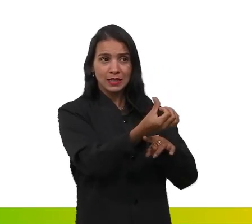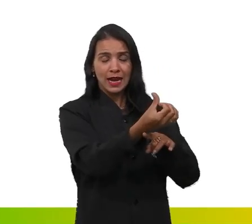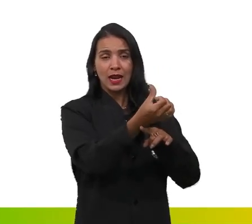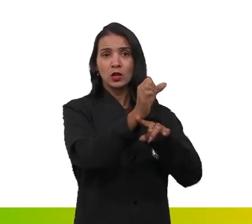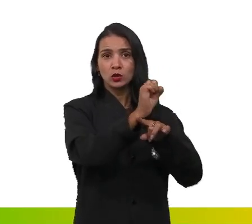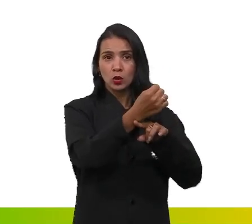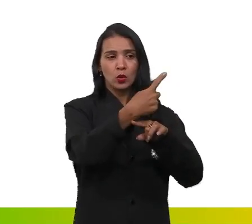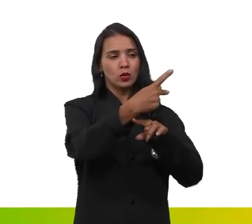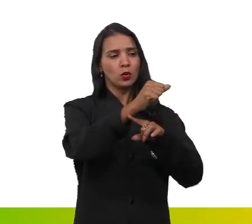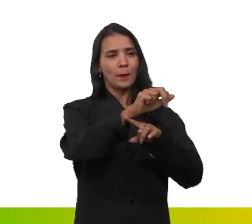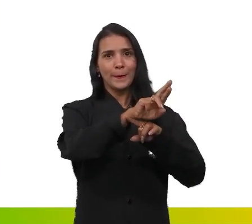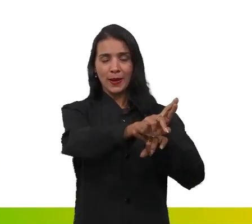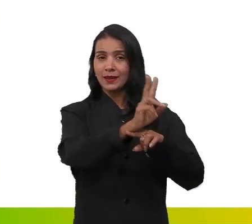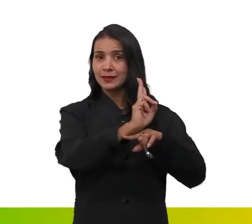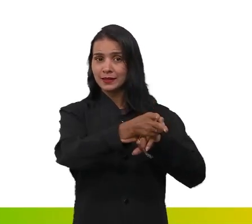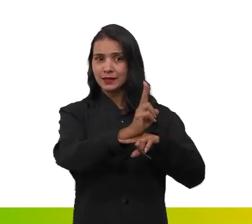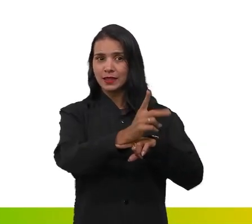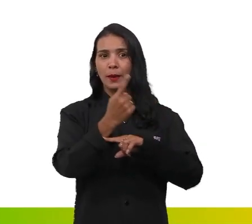temos